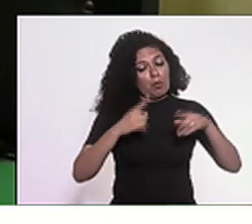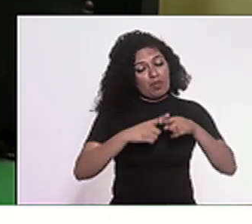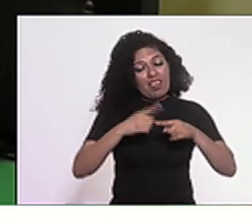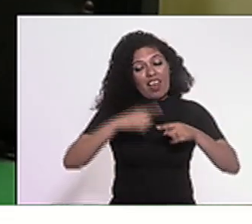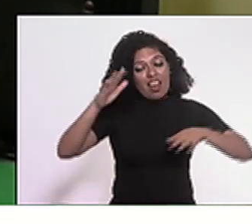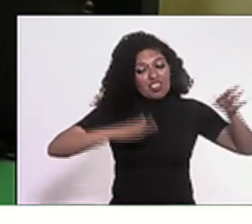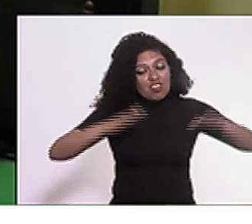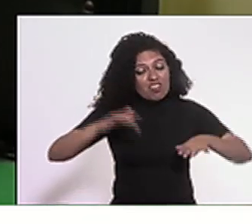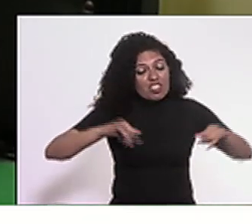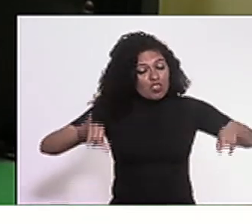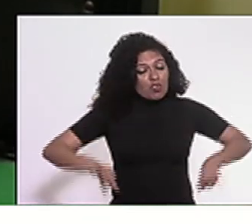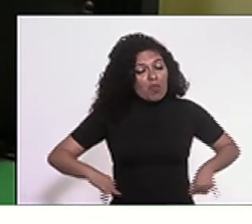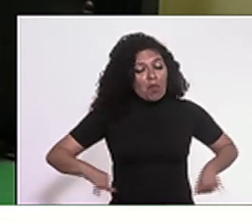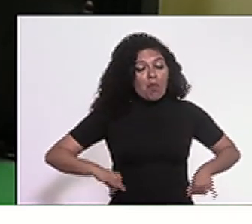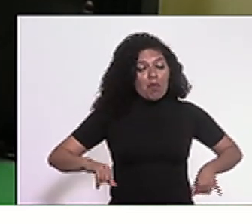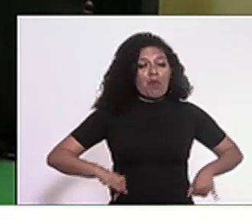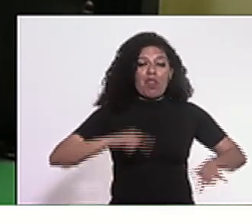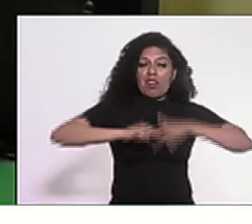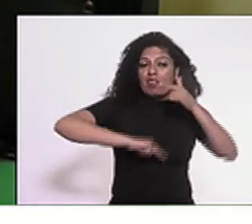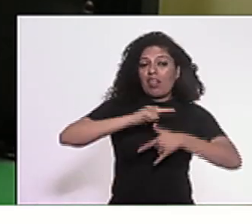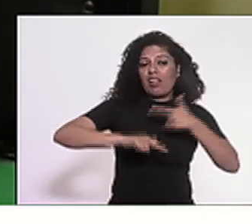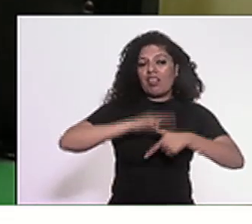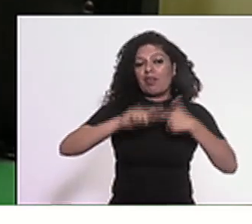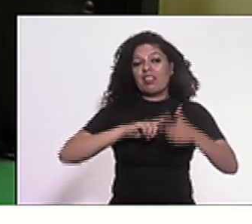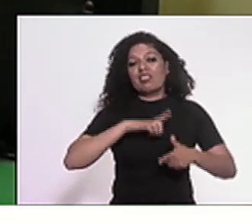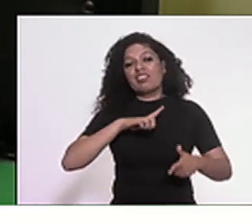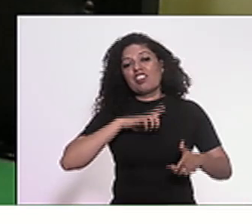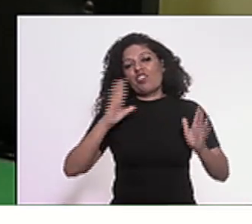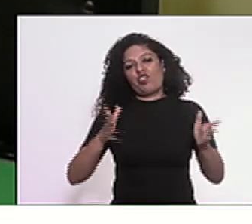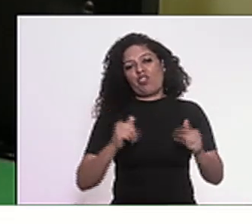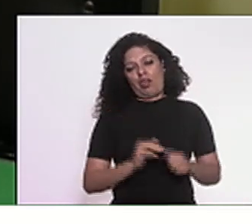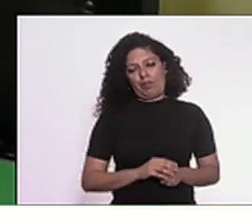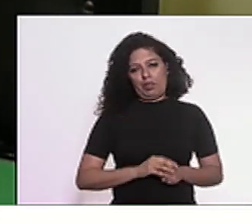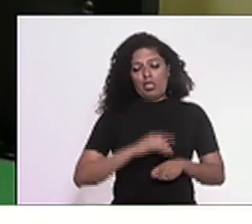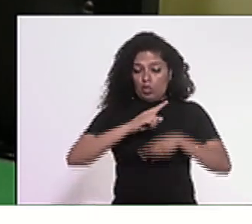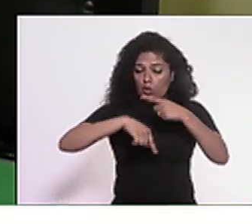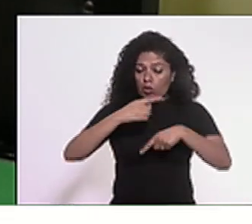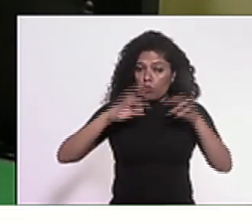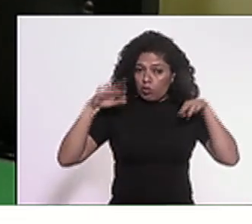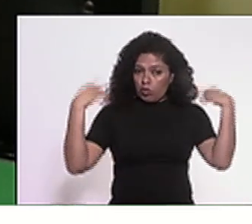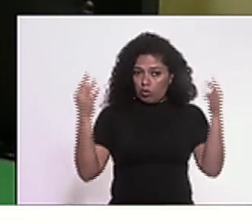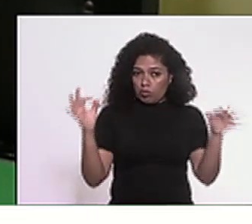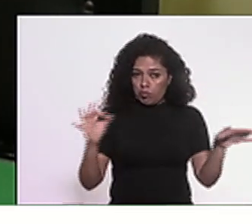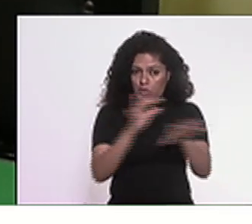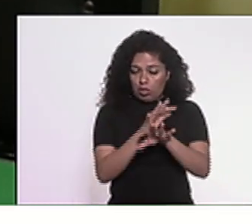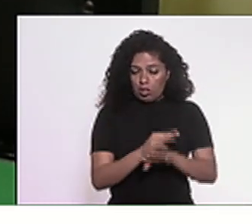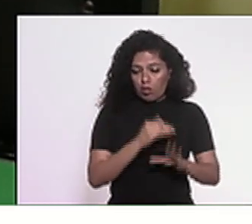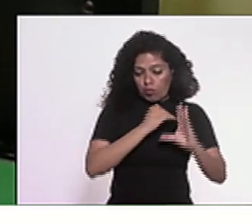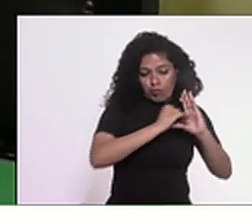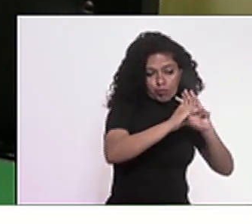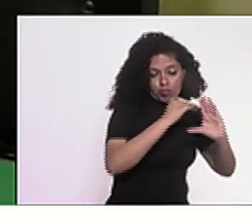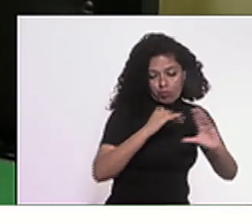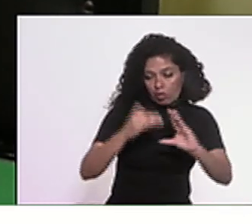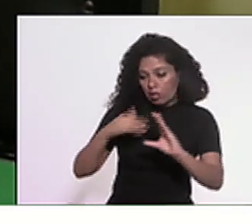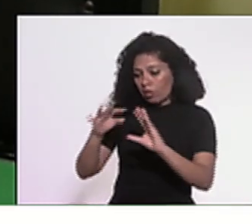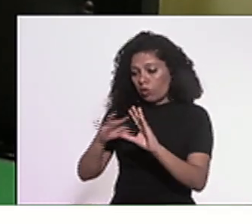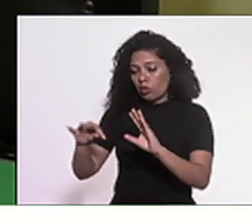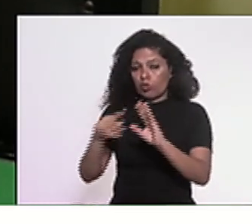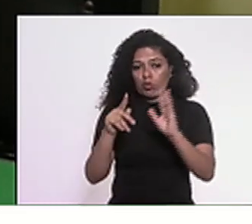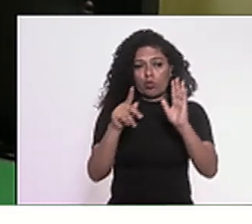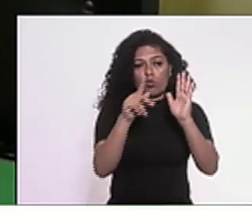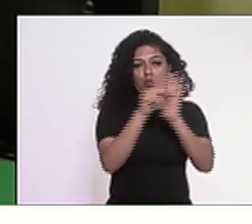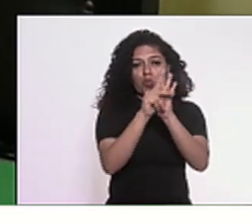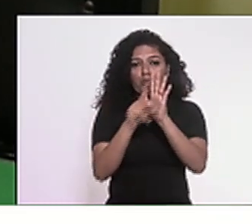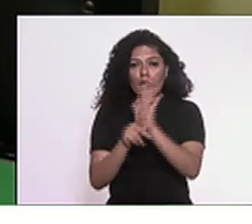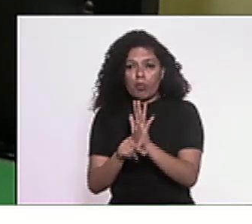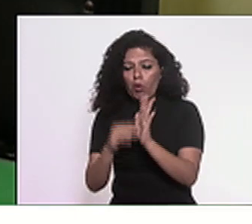no seu ambiente de trabalho. Então, eu vou, após essa audiência pública, encaminhar para os senhores algumas propostas para que a